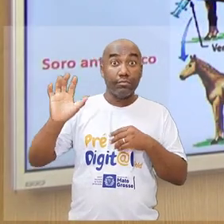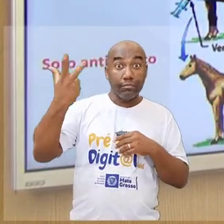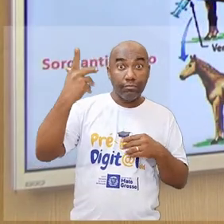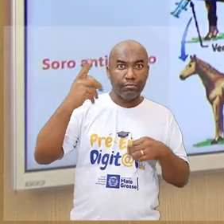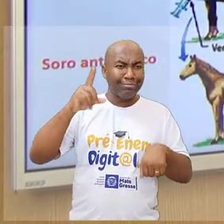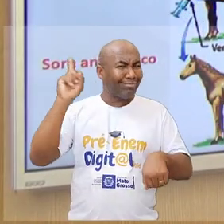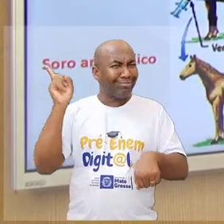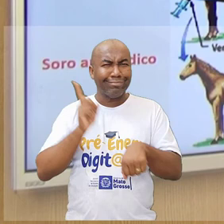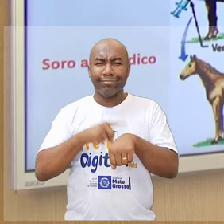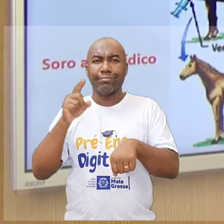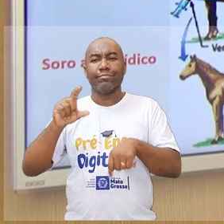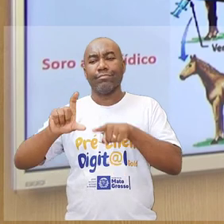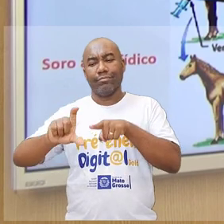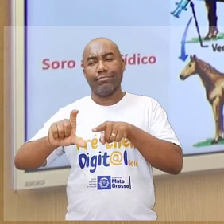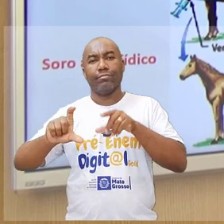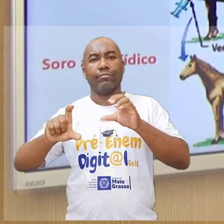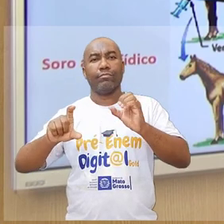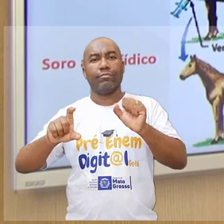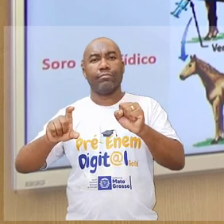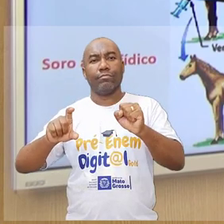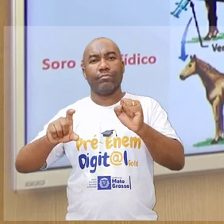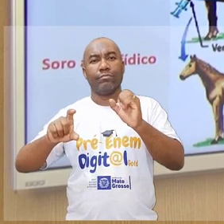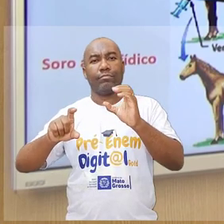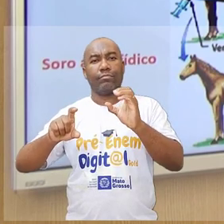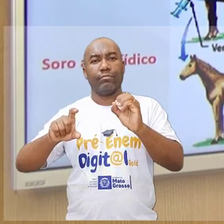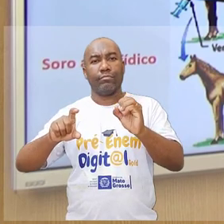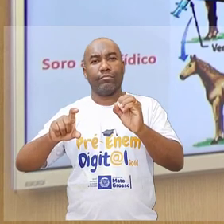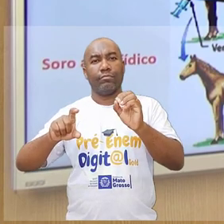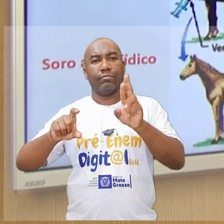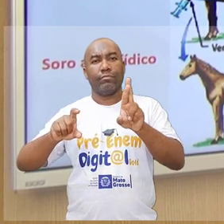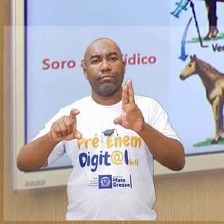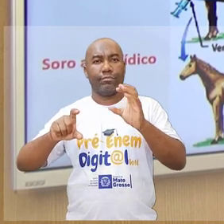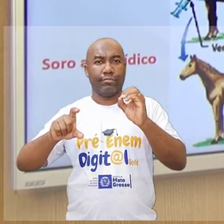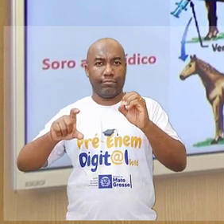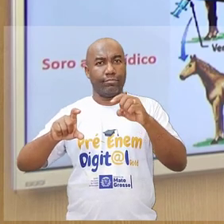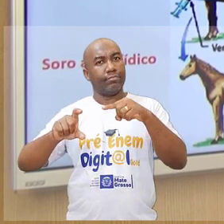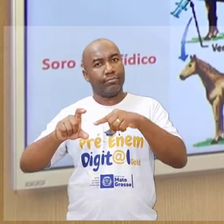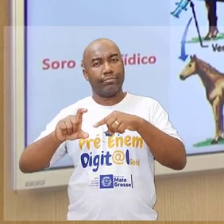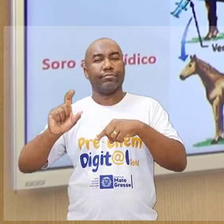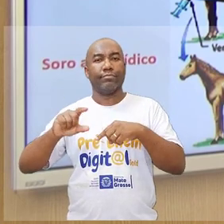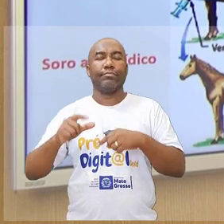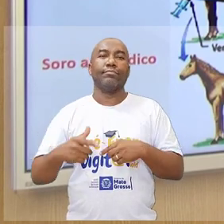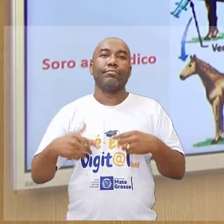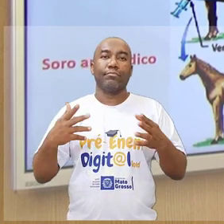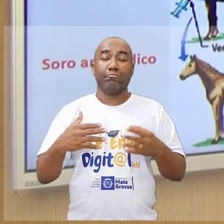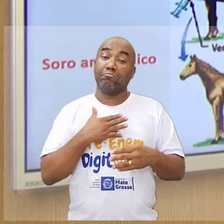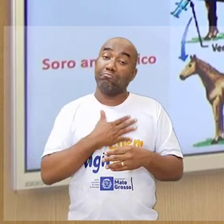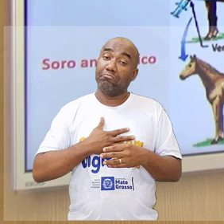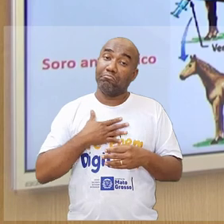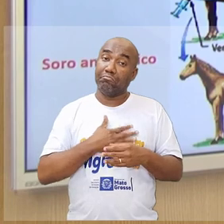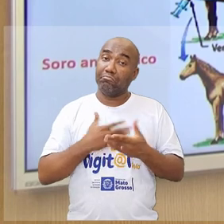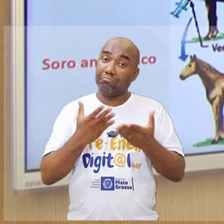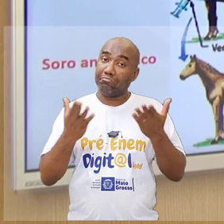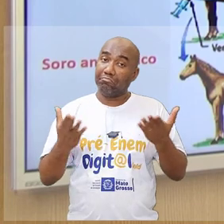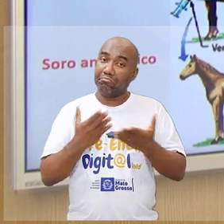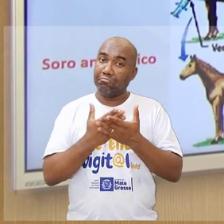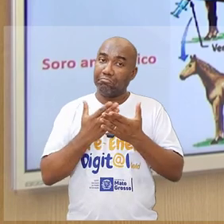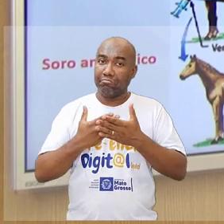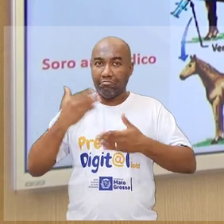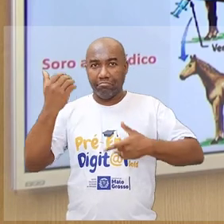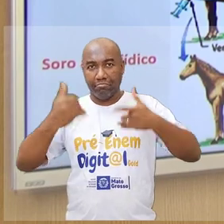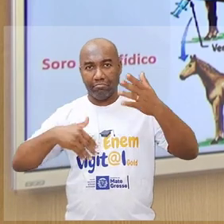soro é uma ação emergencial. Espero que você tenha gostado, espero que você tenha tirado